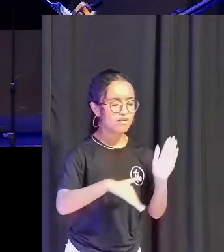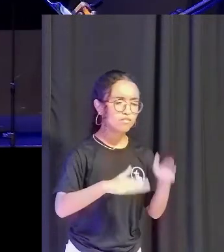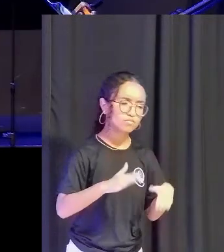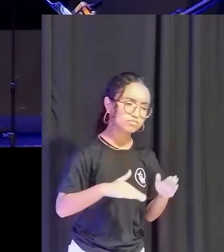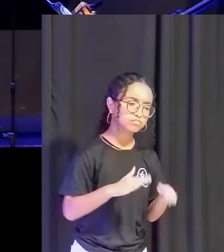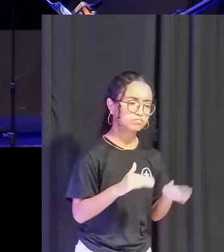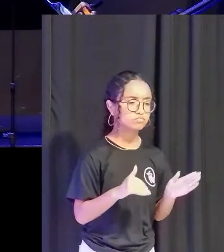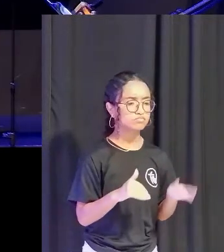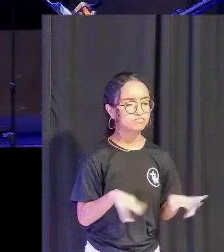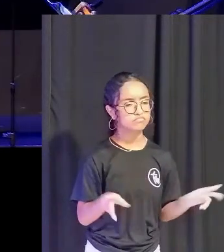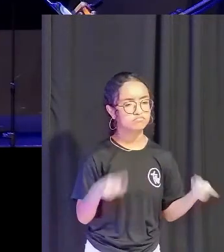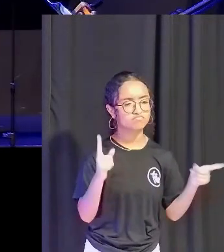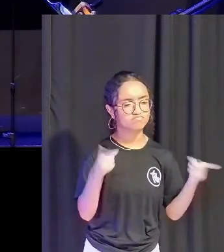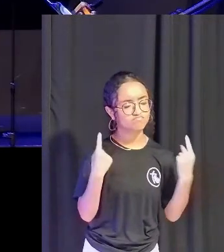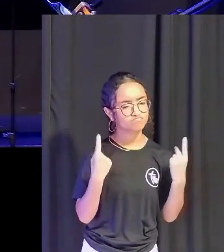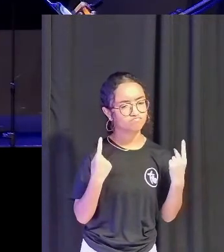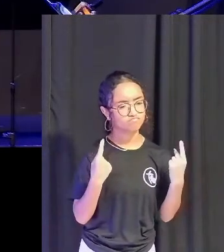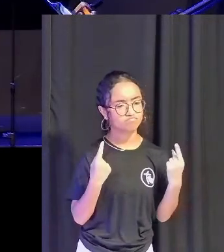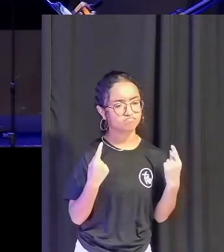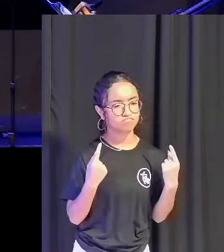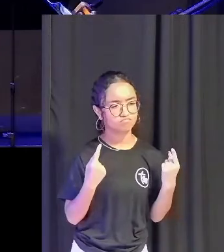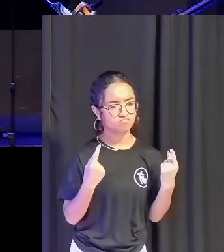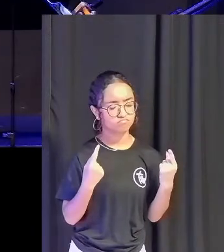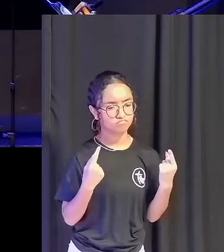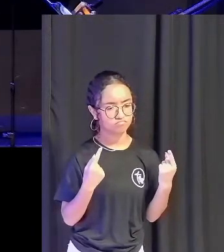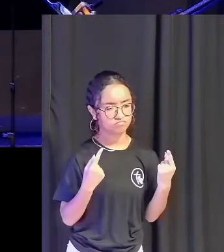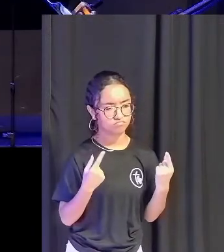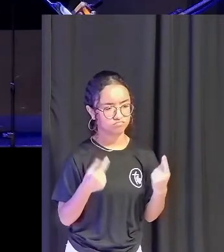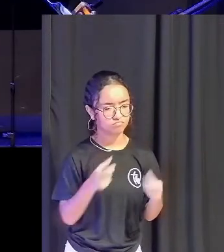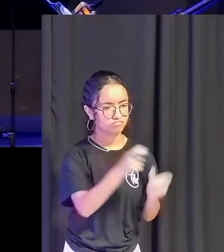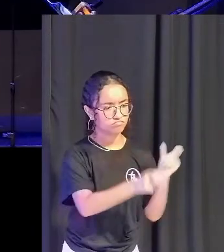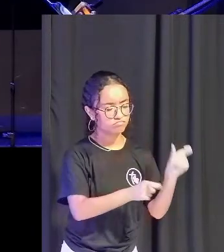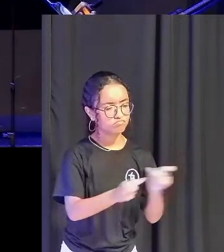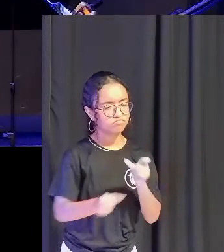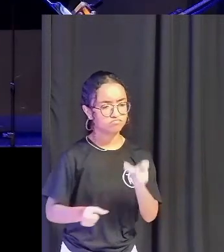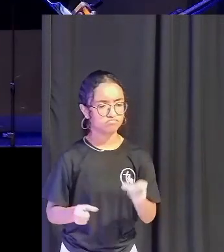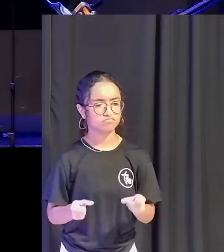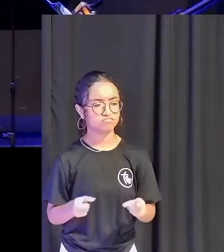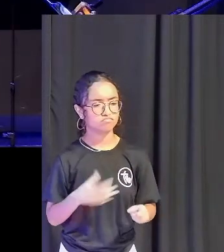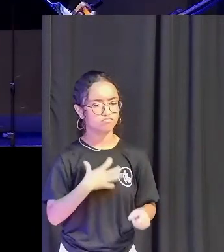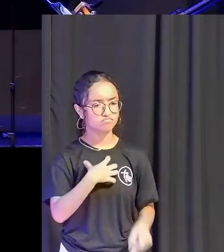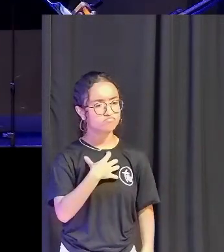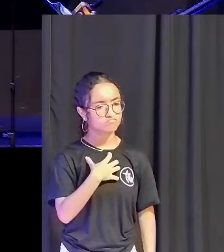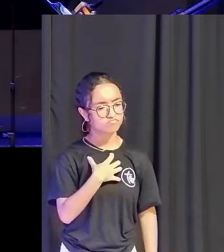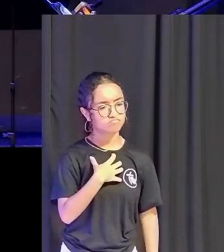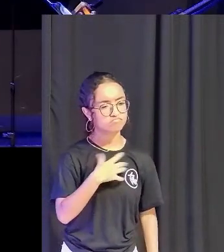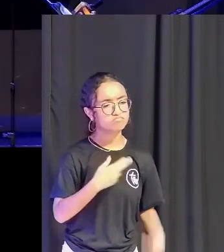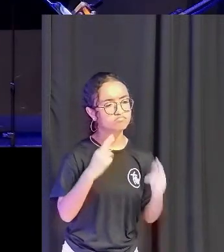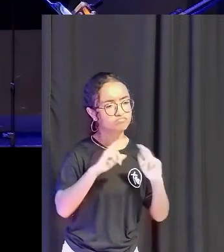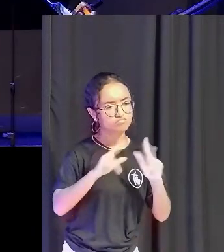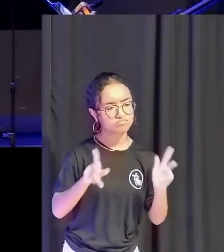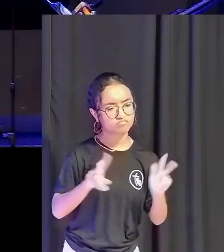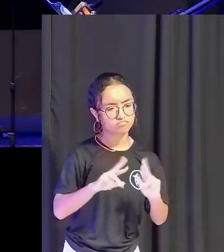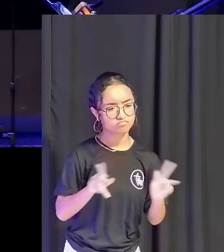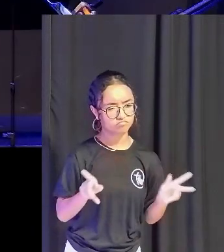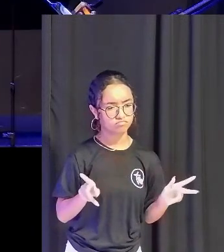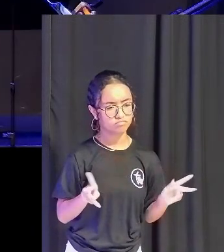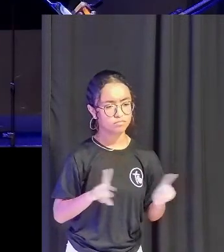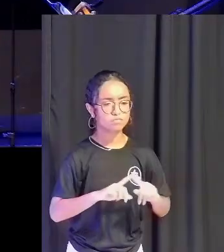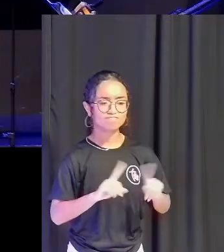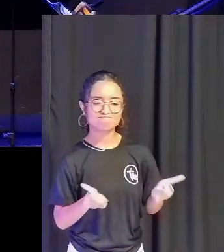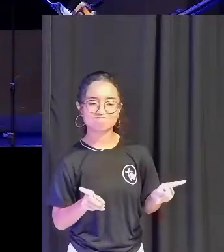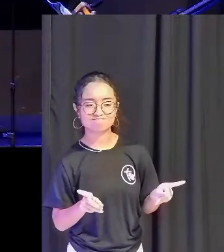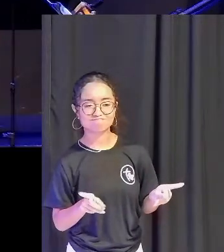pessoas sofrem de diferentes formas ou enfrentam elas de diferentes formas. Mas depois que a gente reconhece as